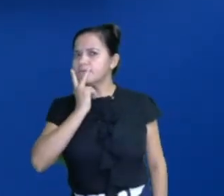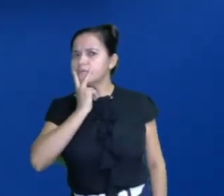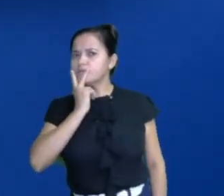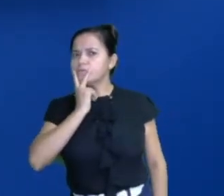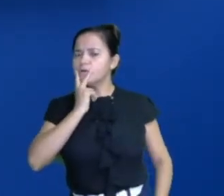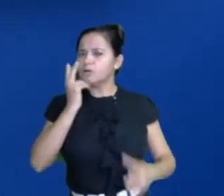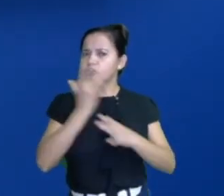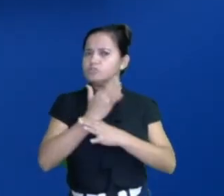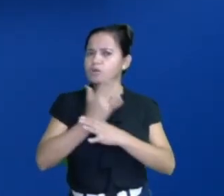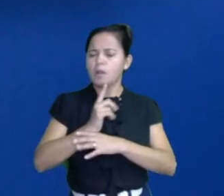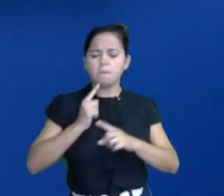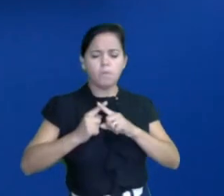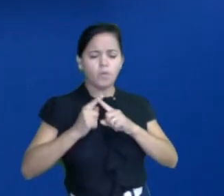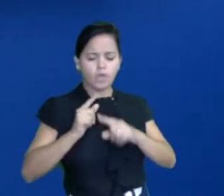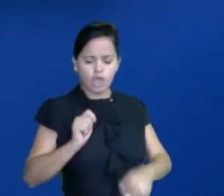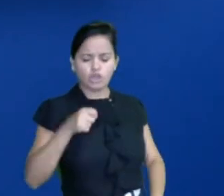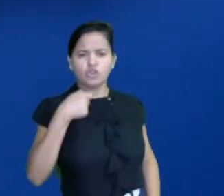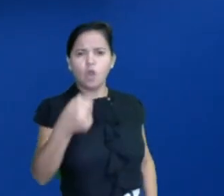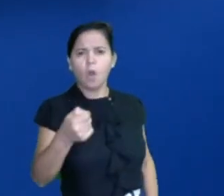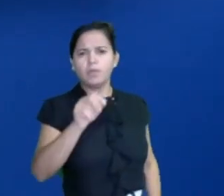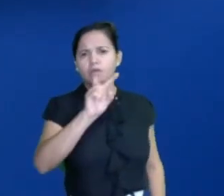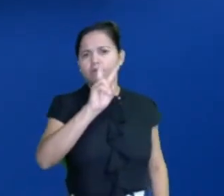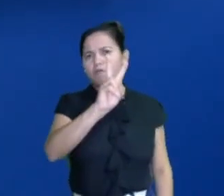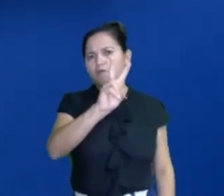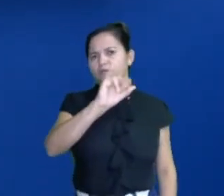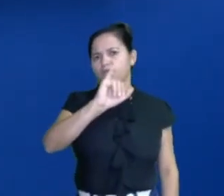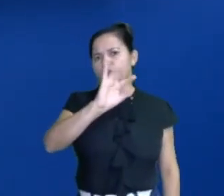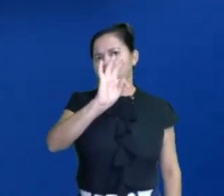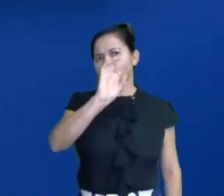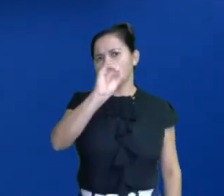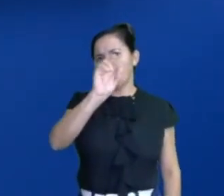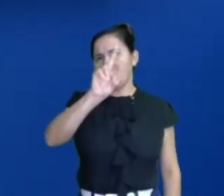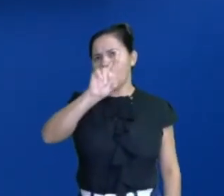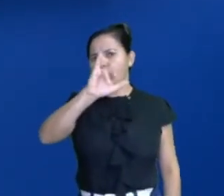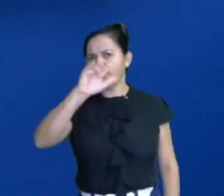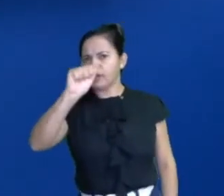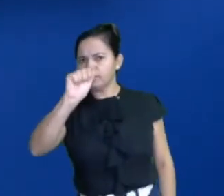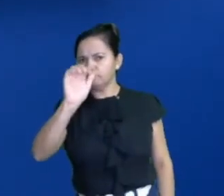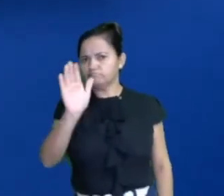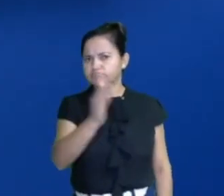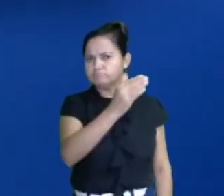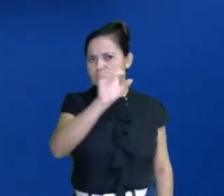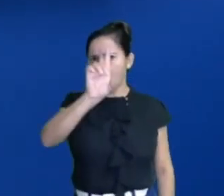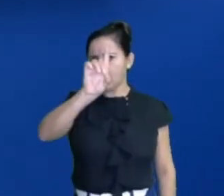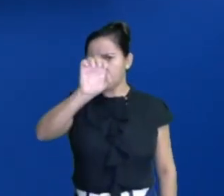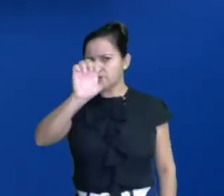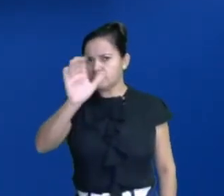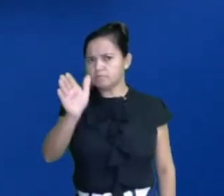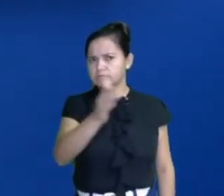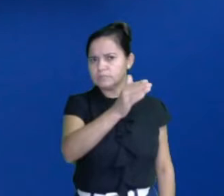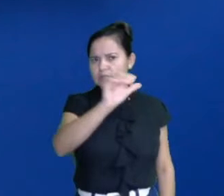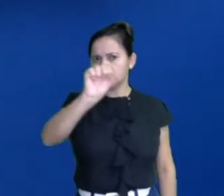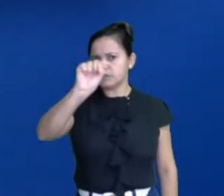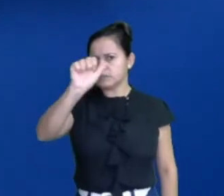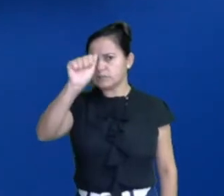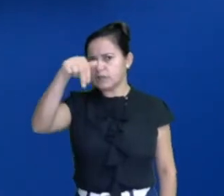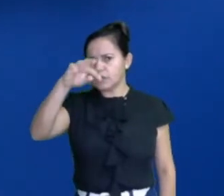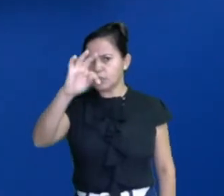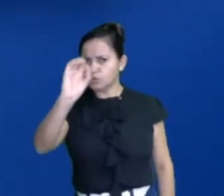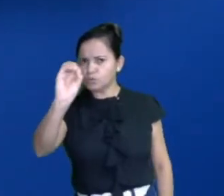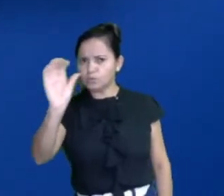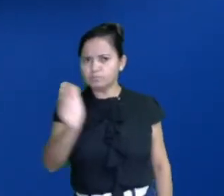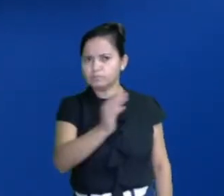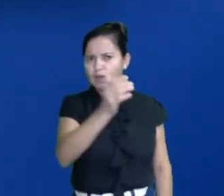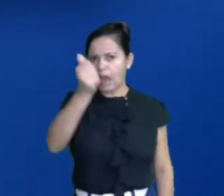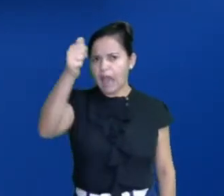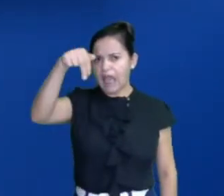Antão recebeu esse nome? Vitória de Santo Antão. Por quê? Você já sentiu essa curiosidade de saber